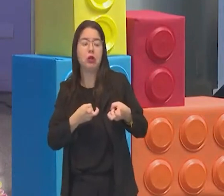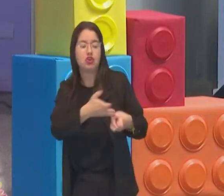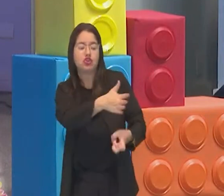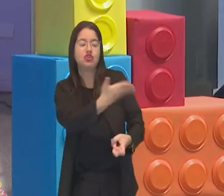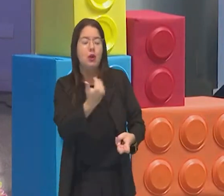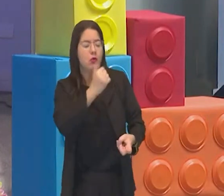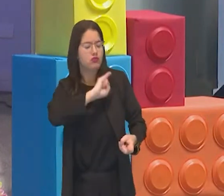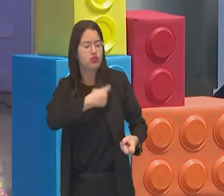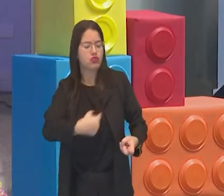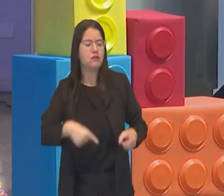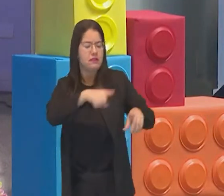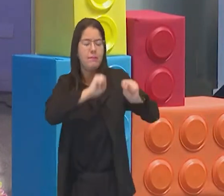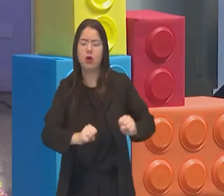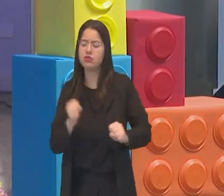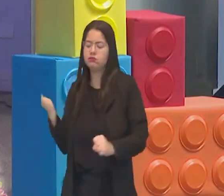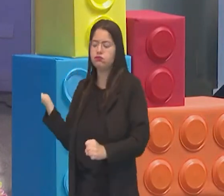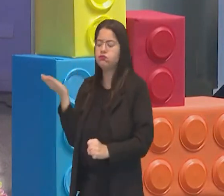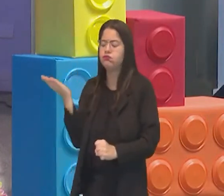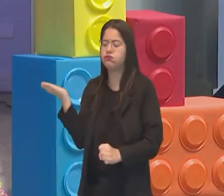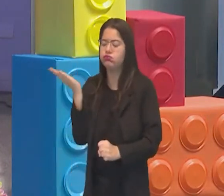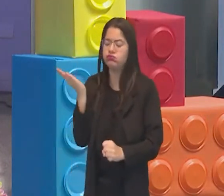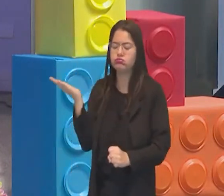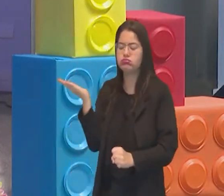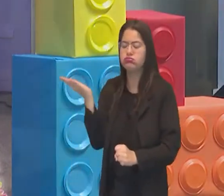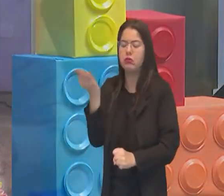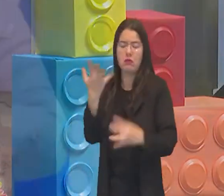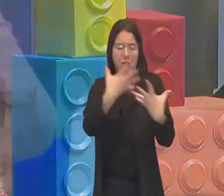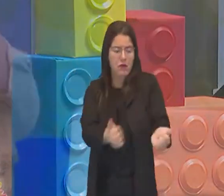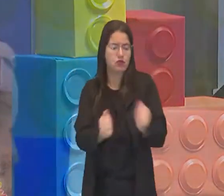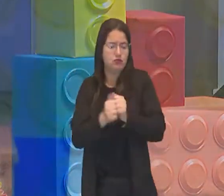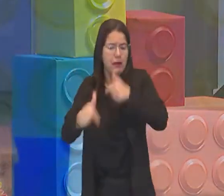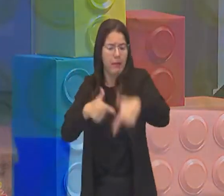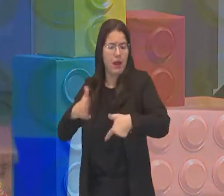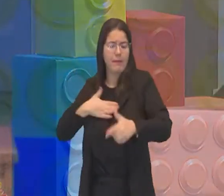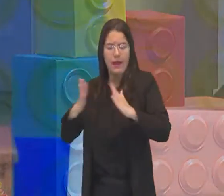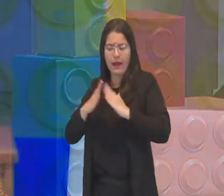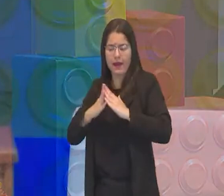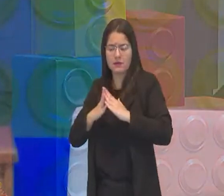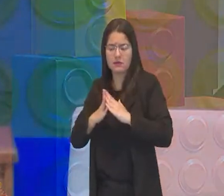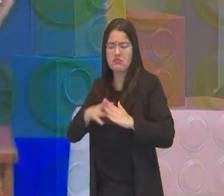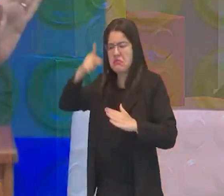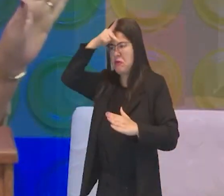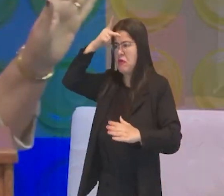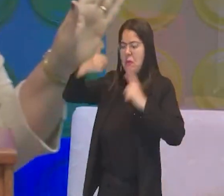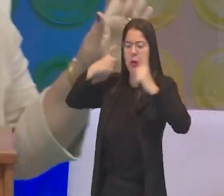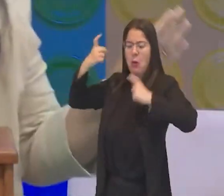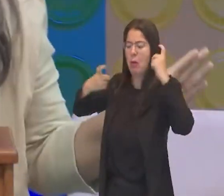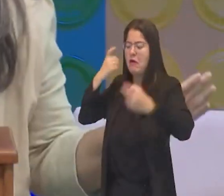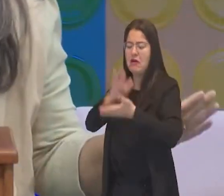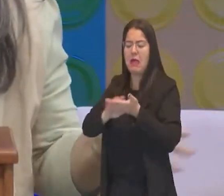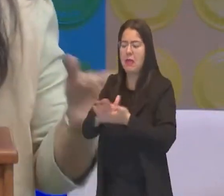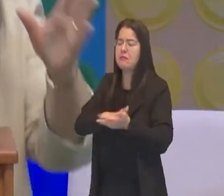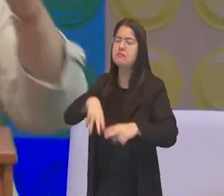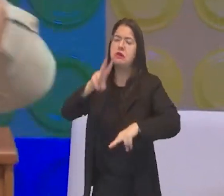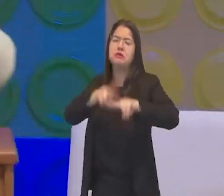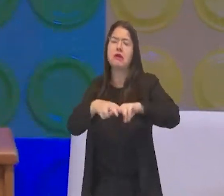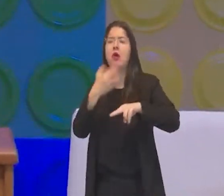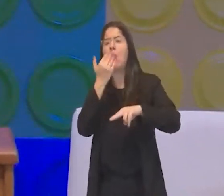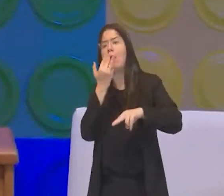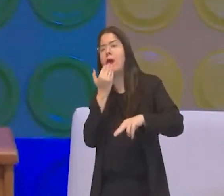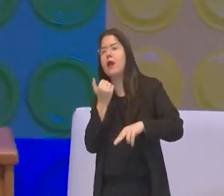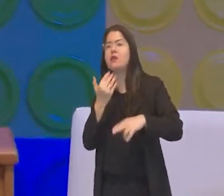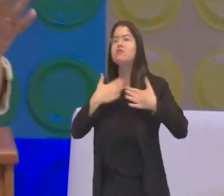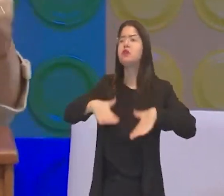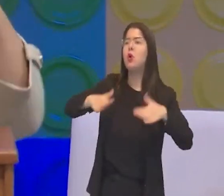casa. Tudo estava debaixo das ordens de José. Potifar nem se preocupava, só sentava para comer, ficava